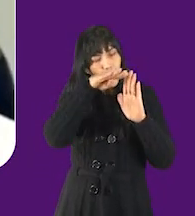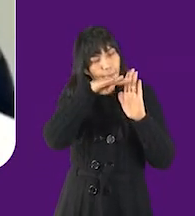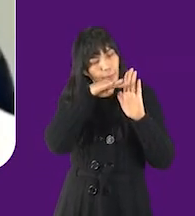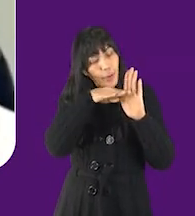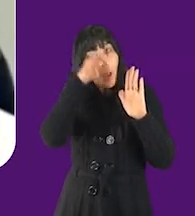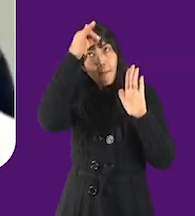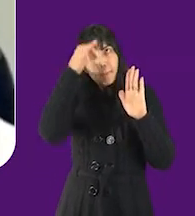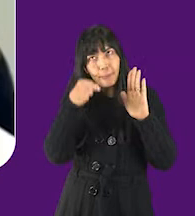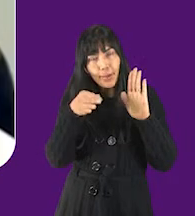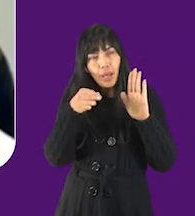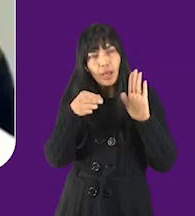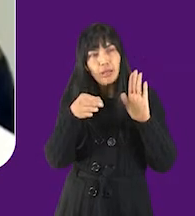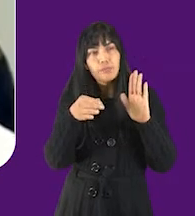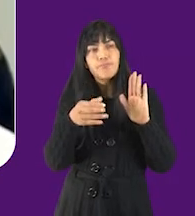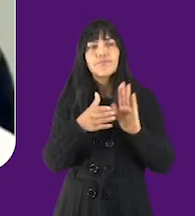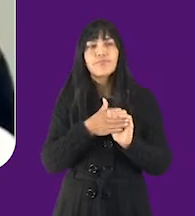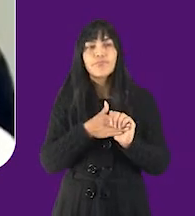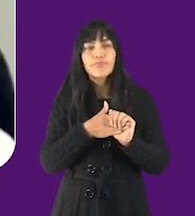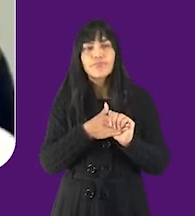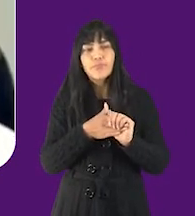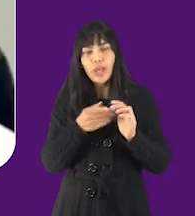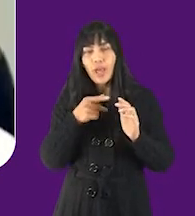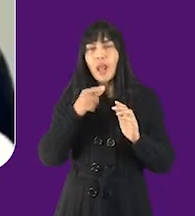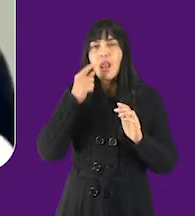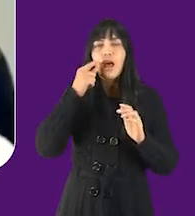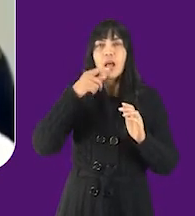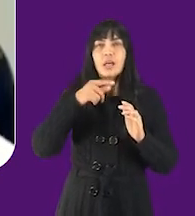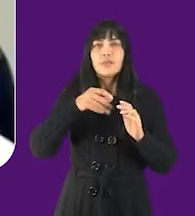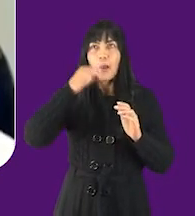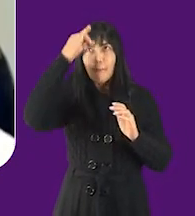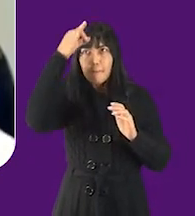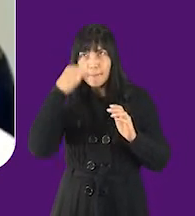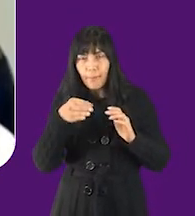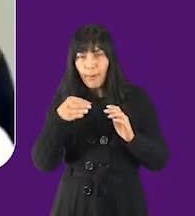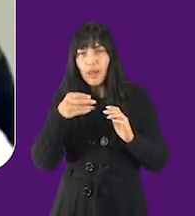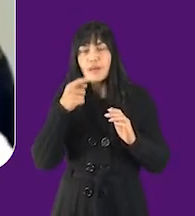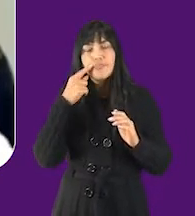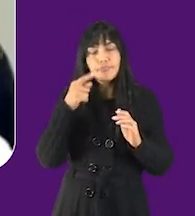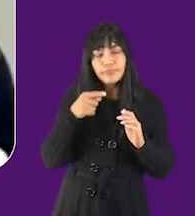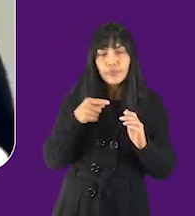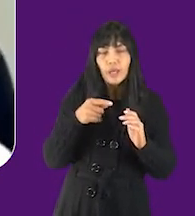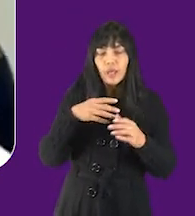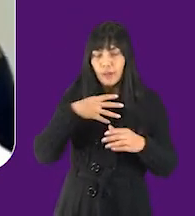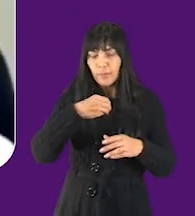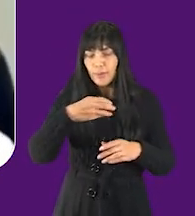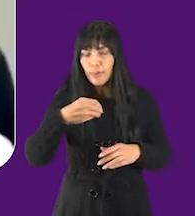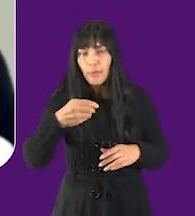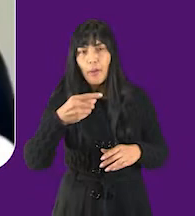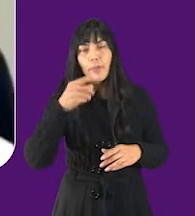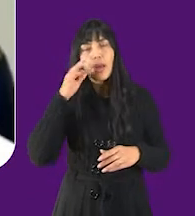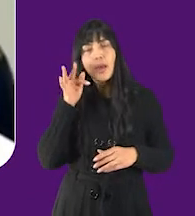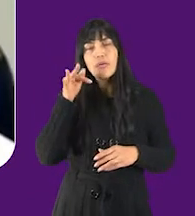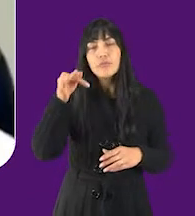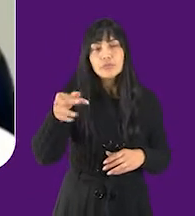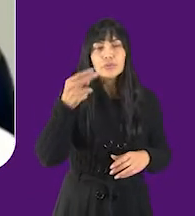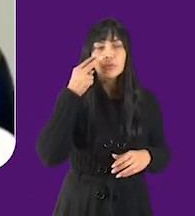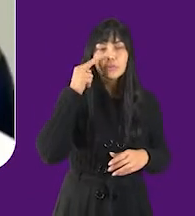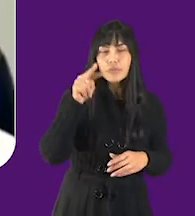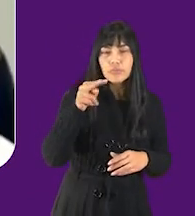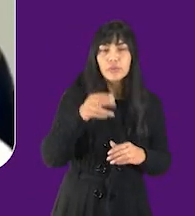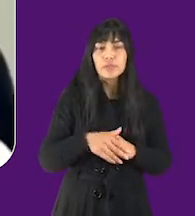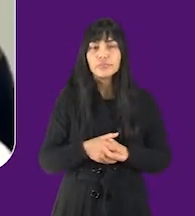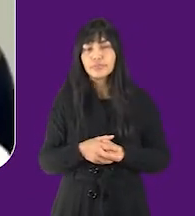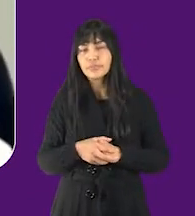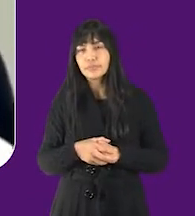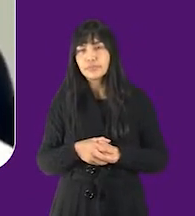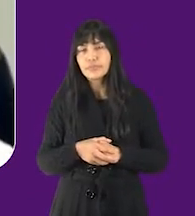estruturada. É uma empresa de origem nórdica, culturalmente eles pensam gerações à frente, e eu acho que isso